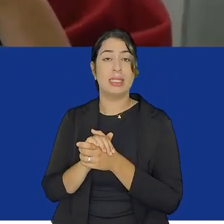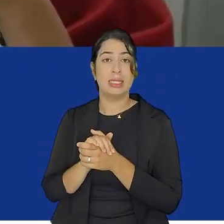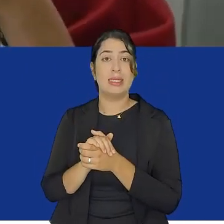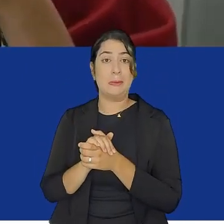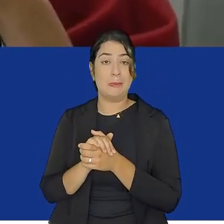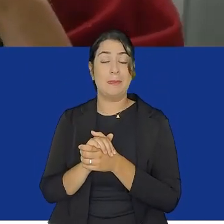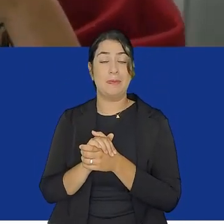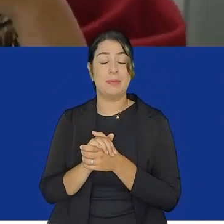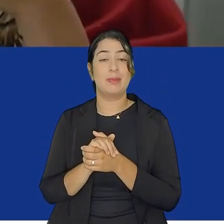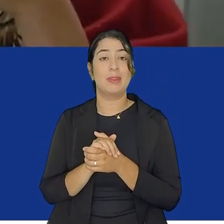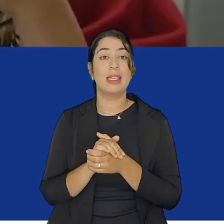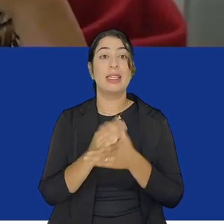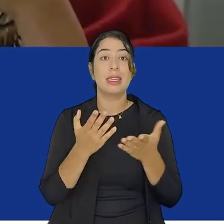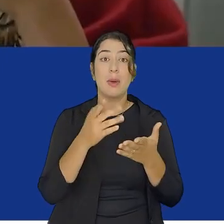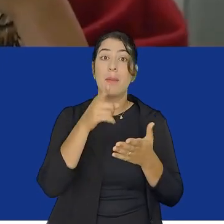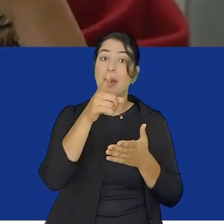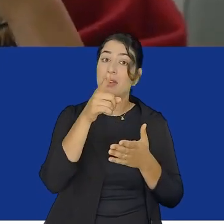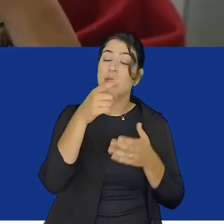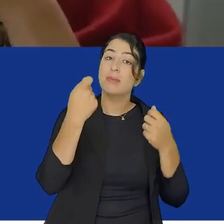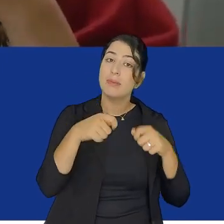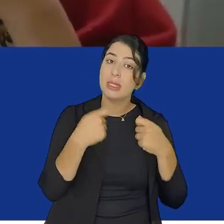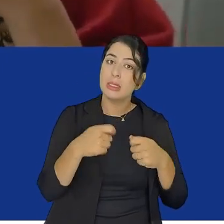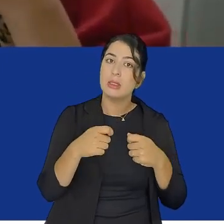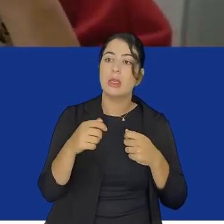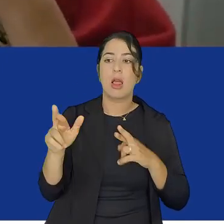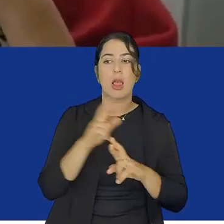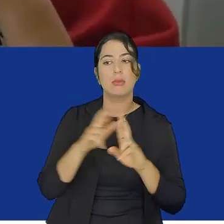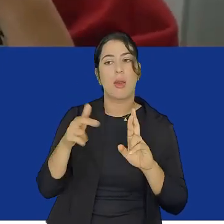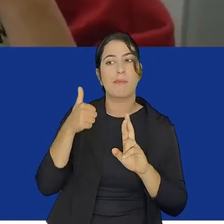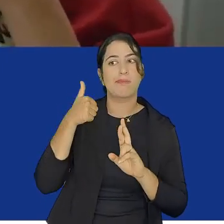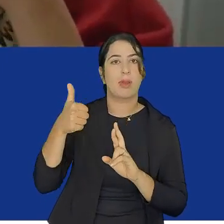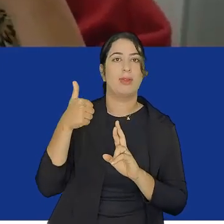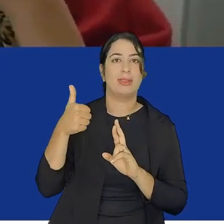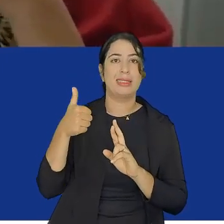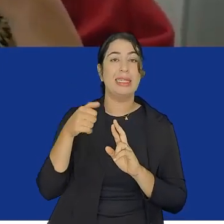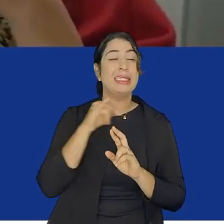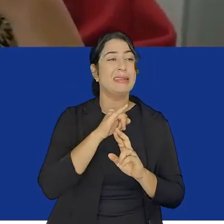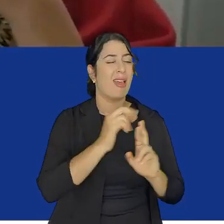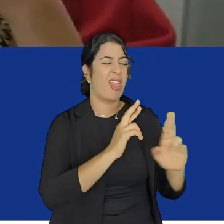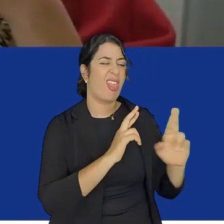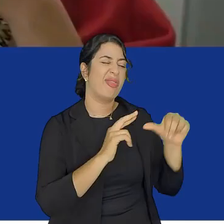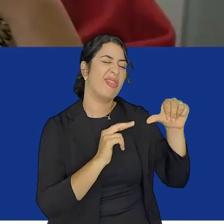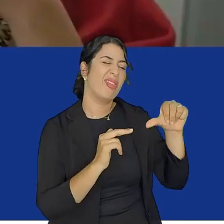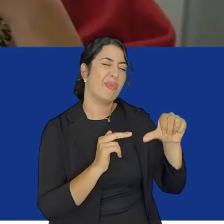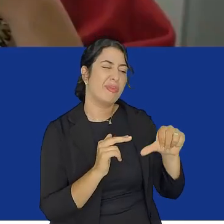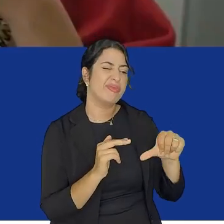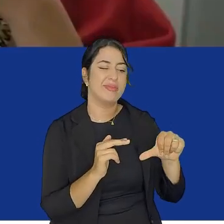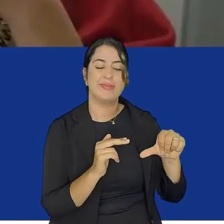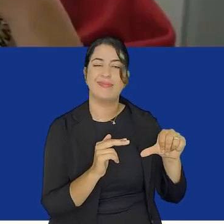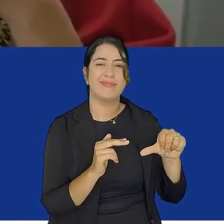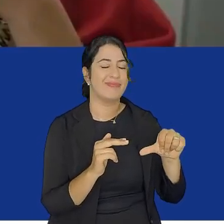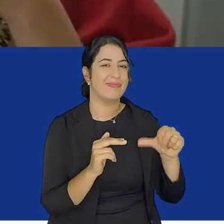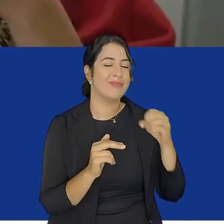com uma outra possibilidade, se você tem relações positivas. E aí, um último dado aqui para